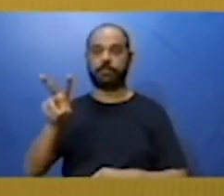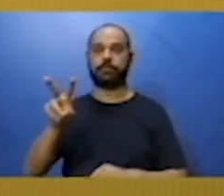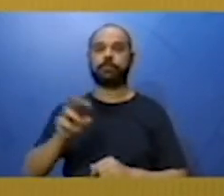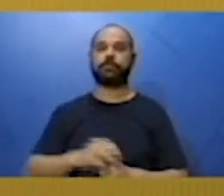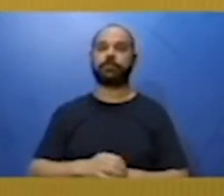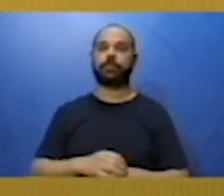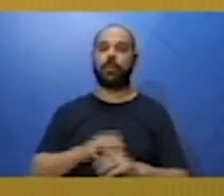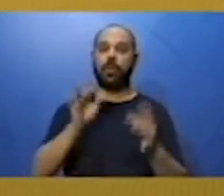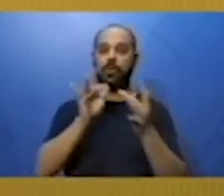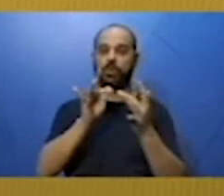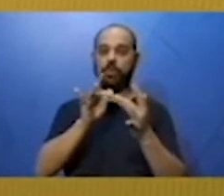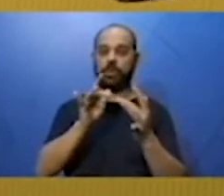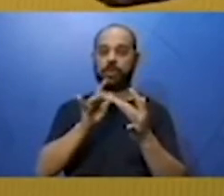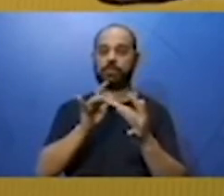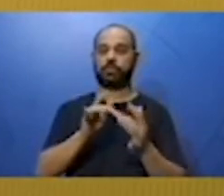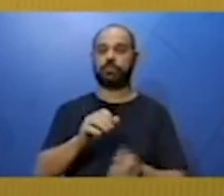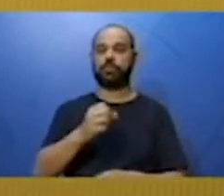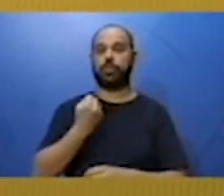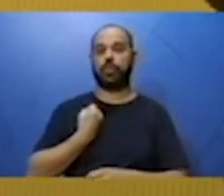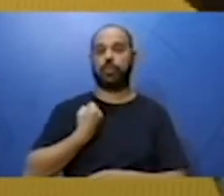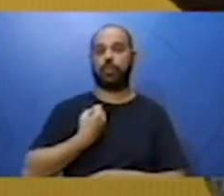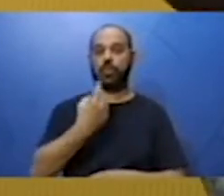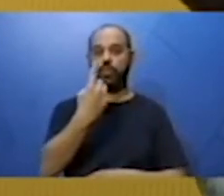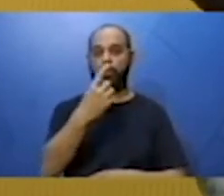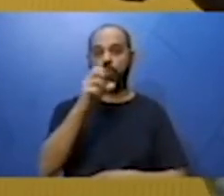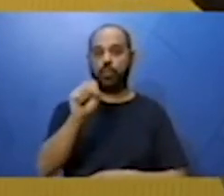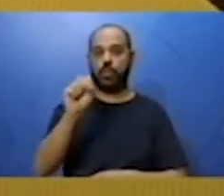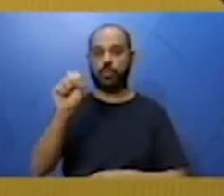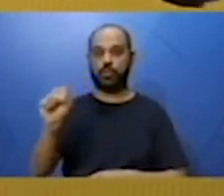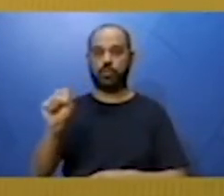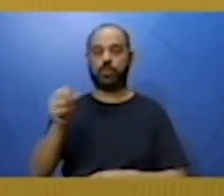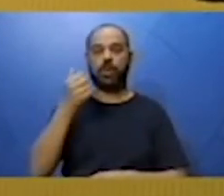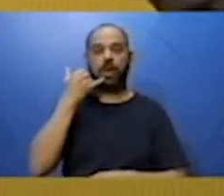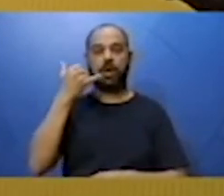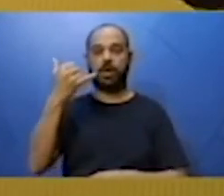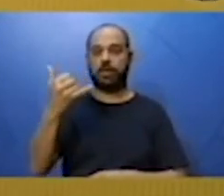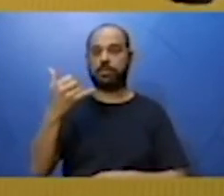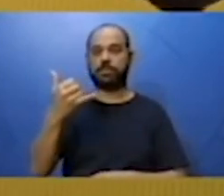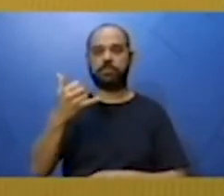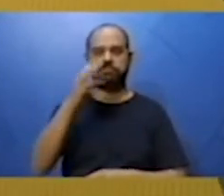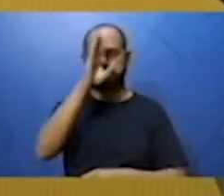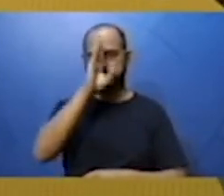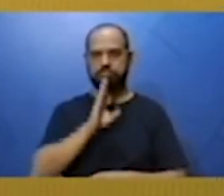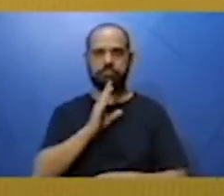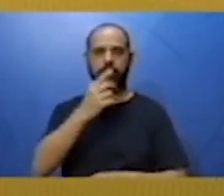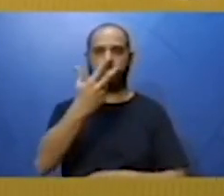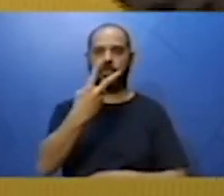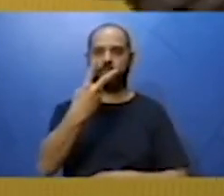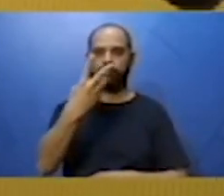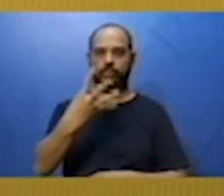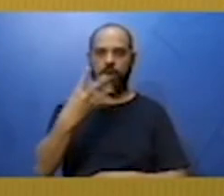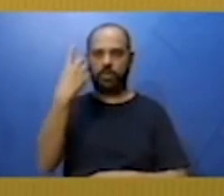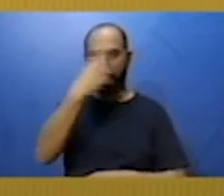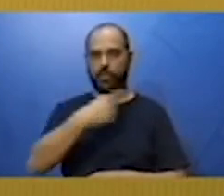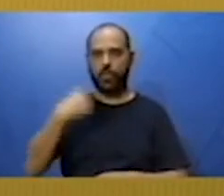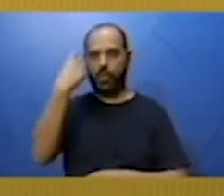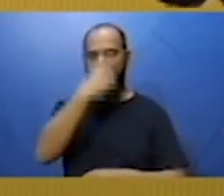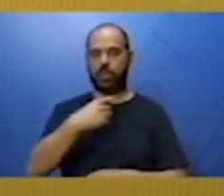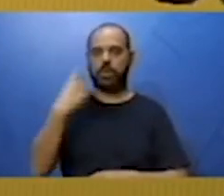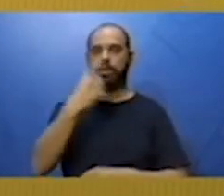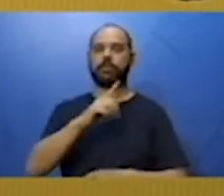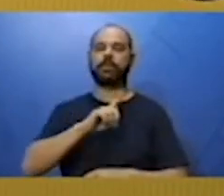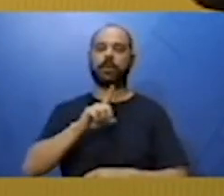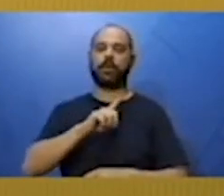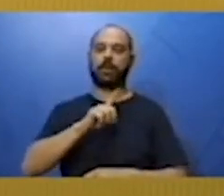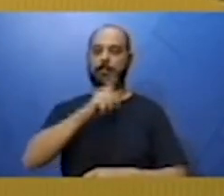CVV. O número é 188, é uma ligação gratuita, 24 horas, que vai ali vai ter uma pessoa que vai poder te